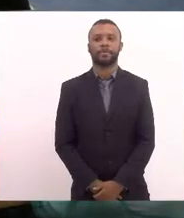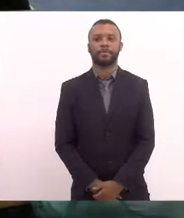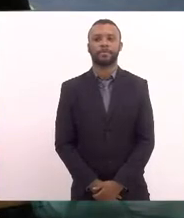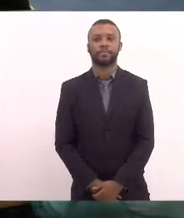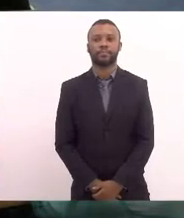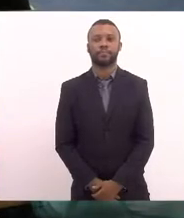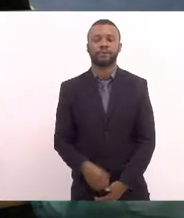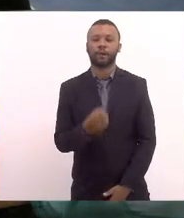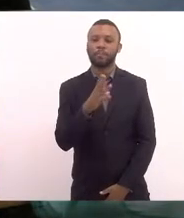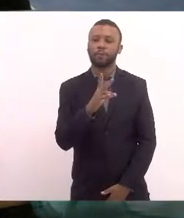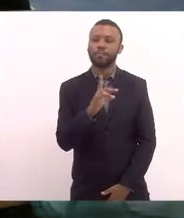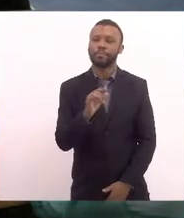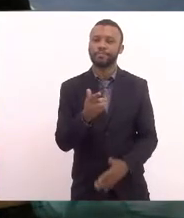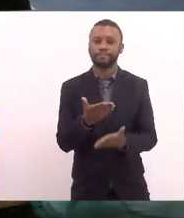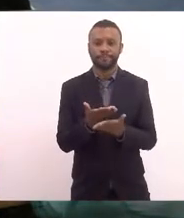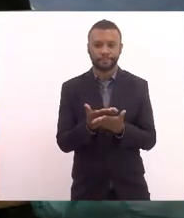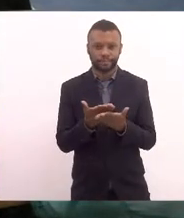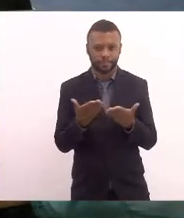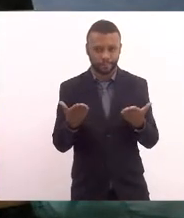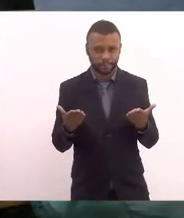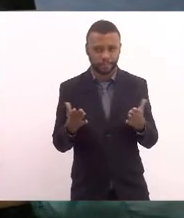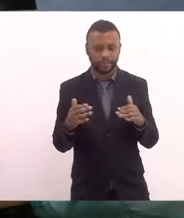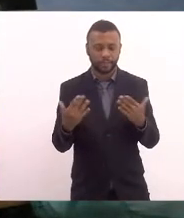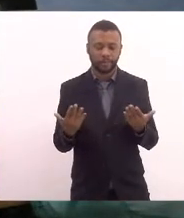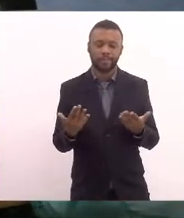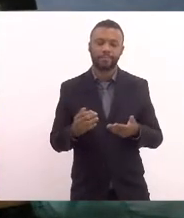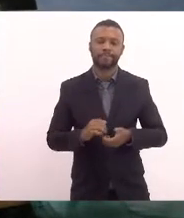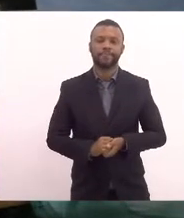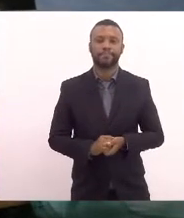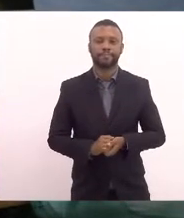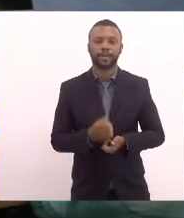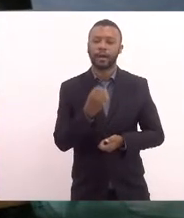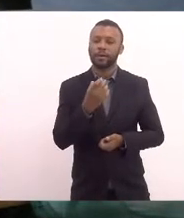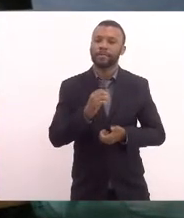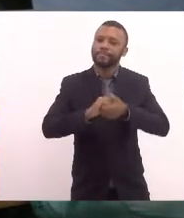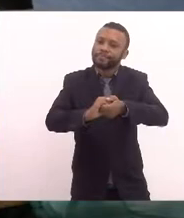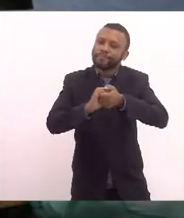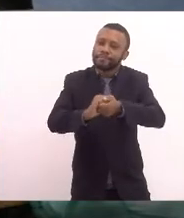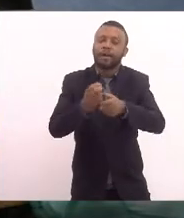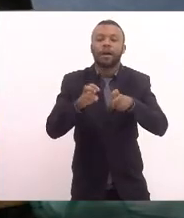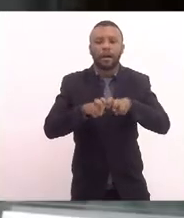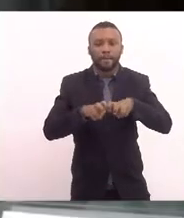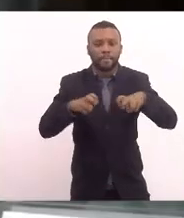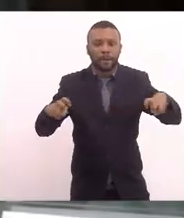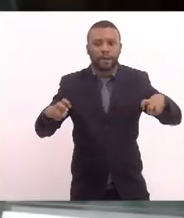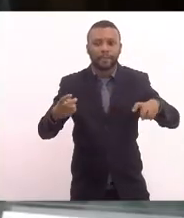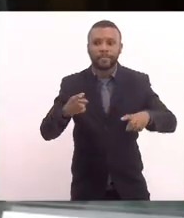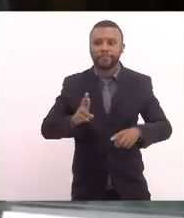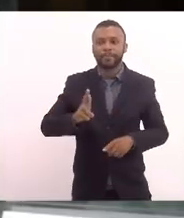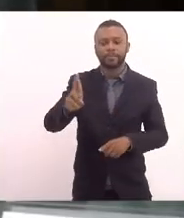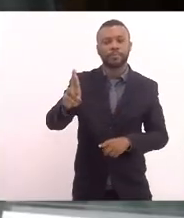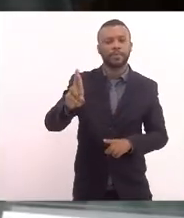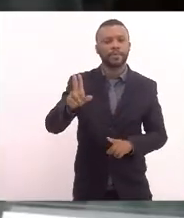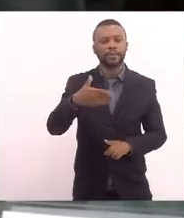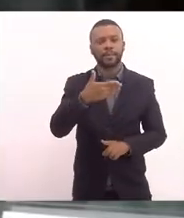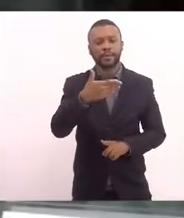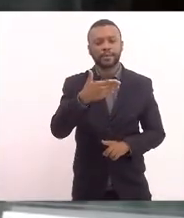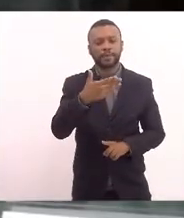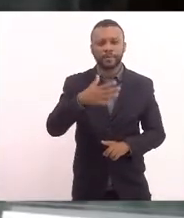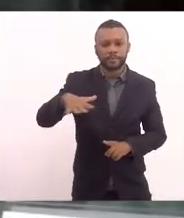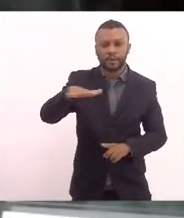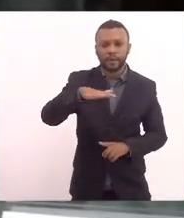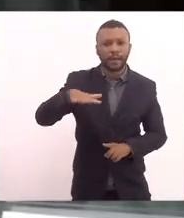Bom dia a todos. Bom dia. Cumprimento a mesa na figura da professora Sônia Scioli, presidente